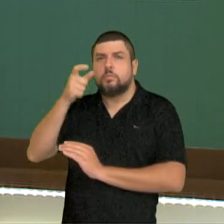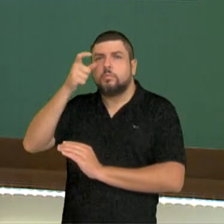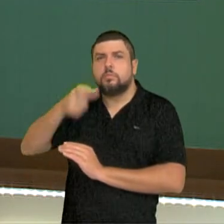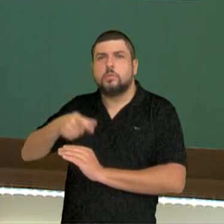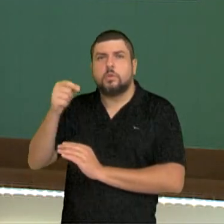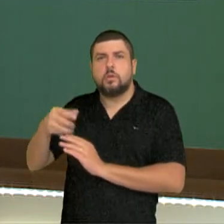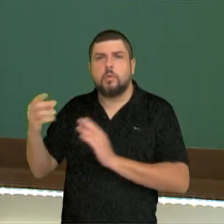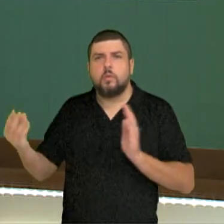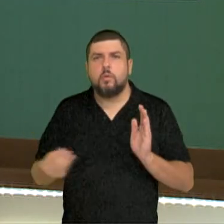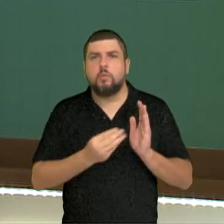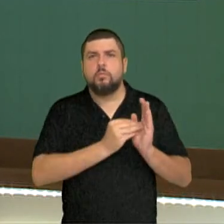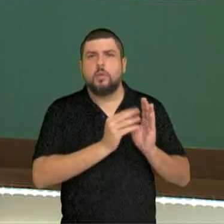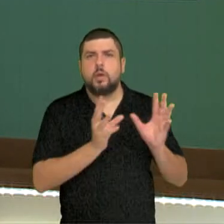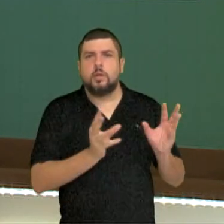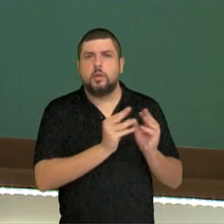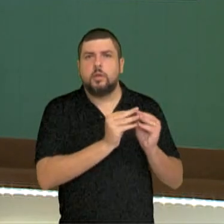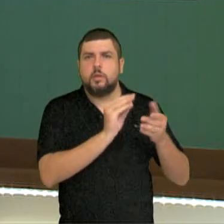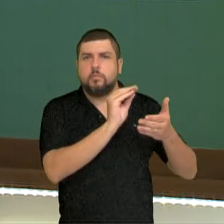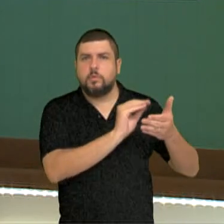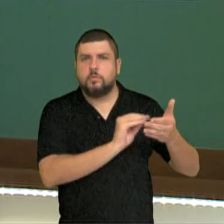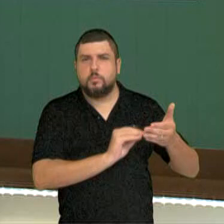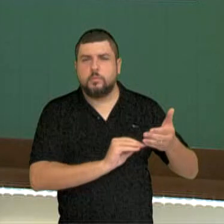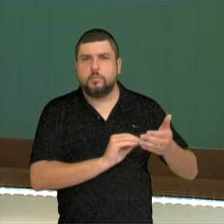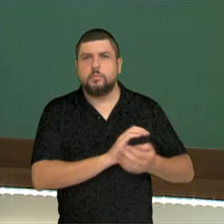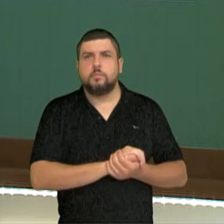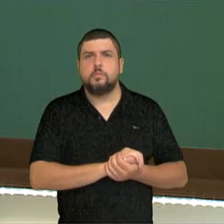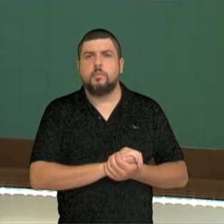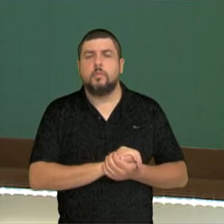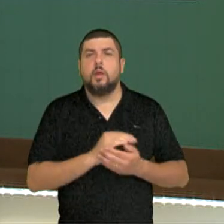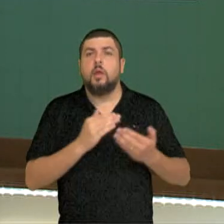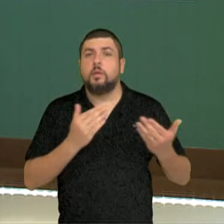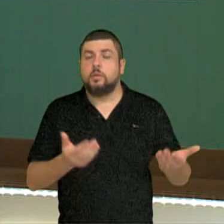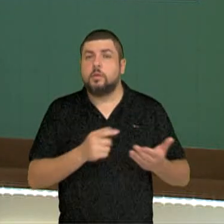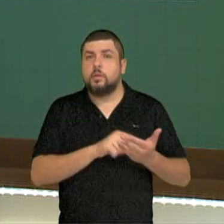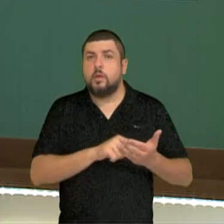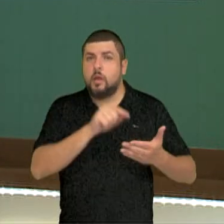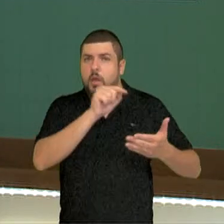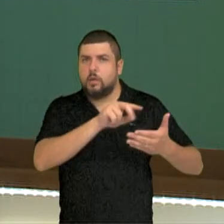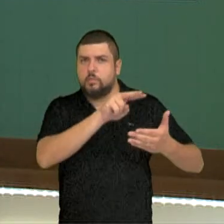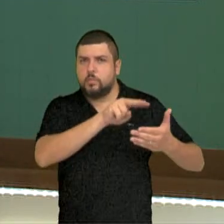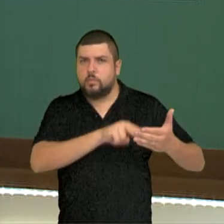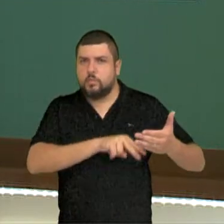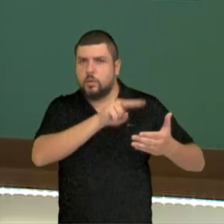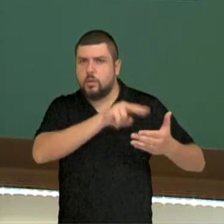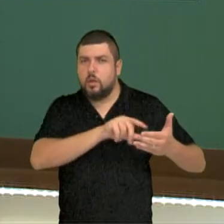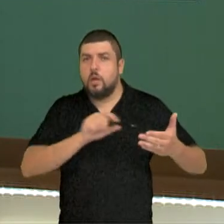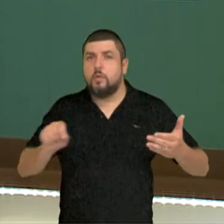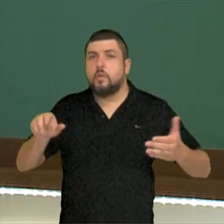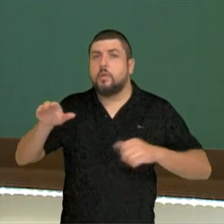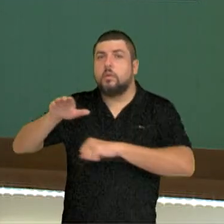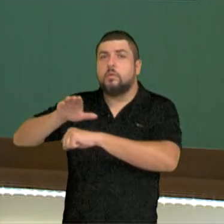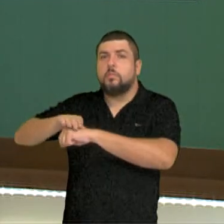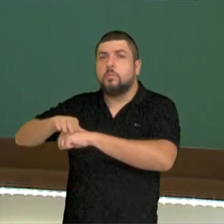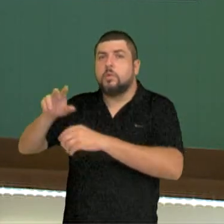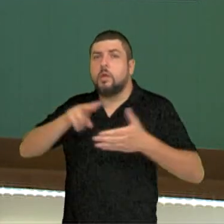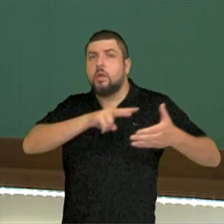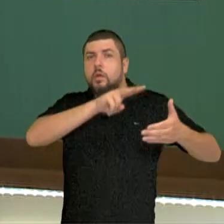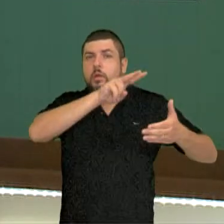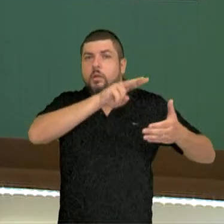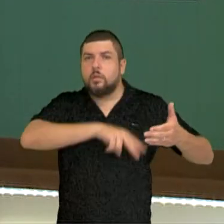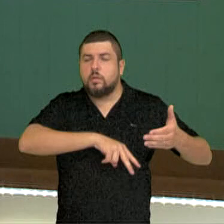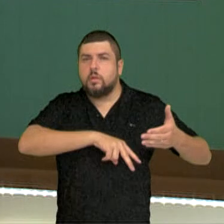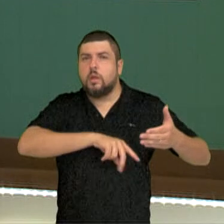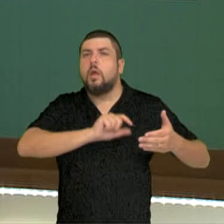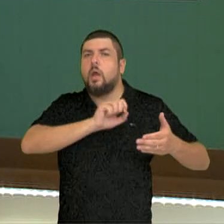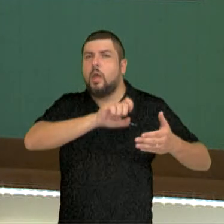porque nesta parte aqui é quando você convence o leitor. O que é esse convencimento? É